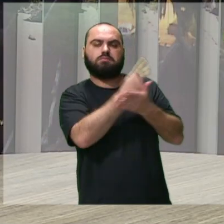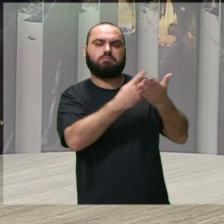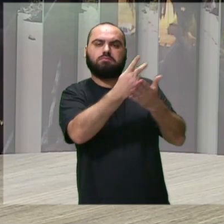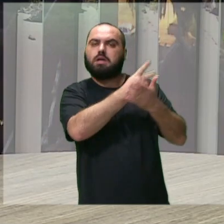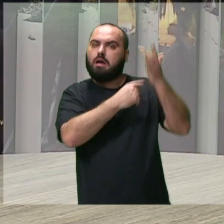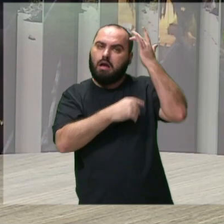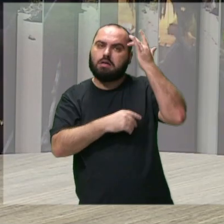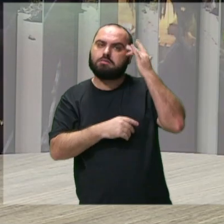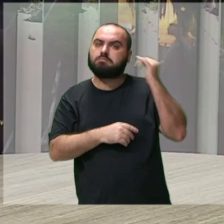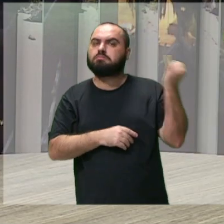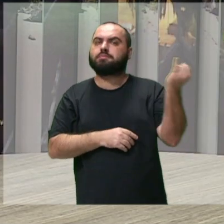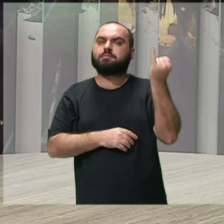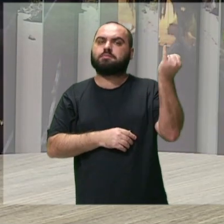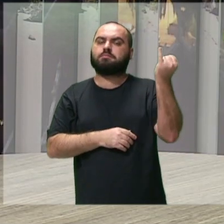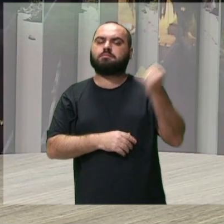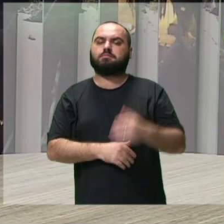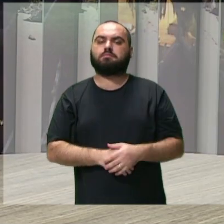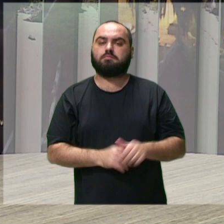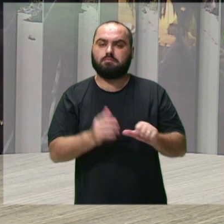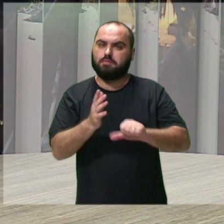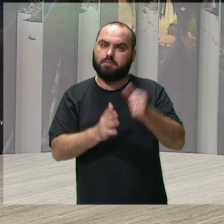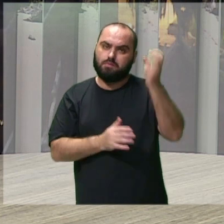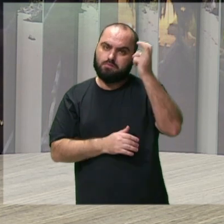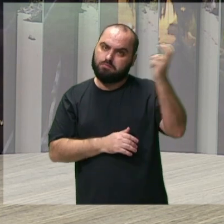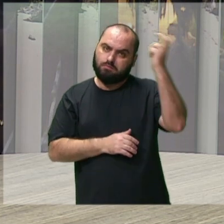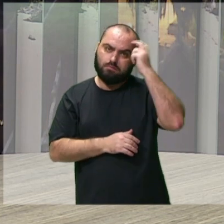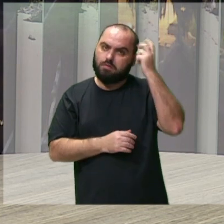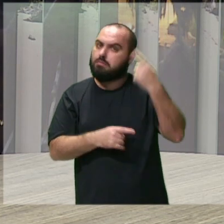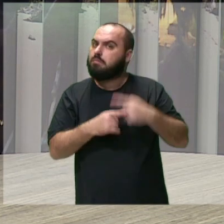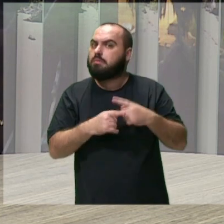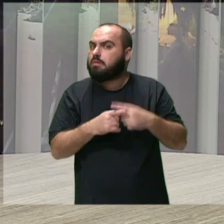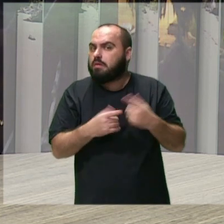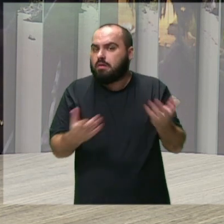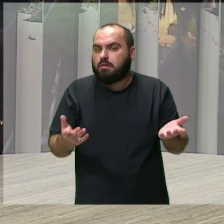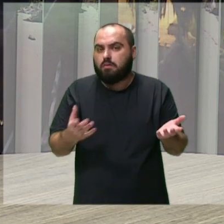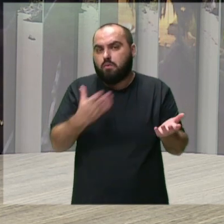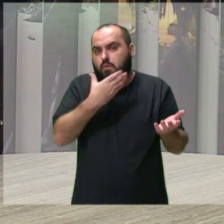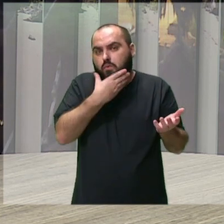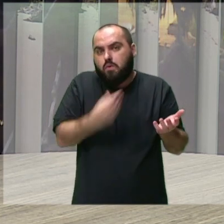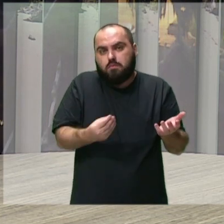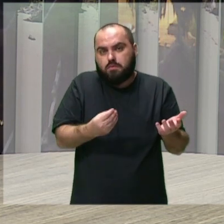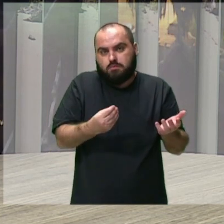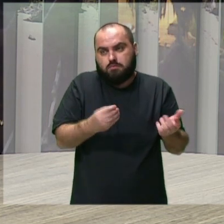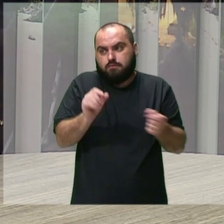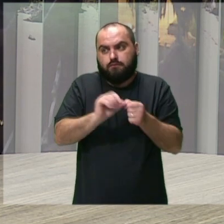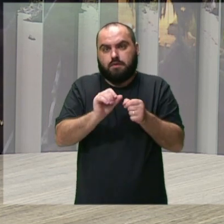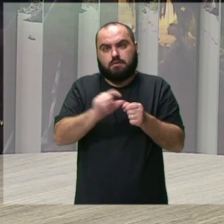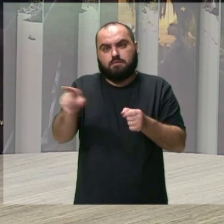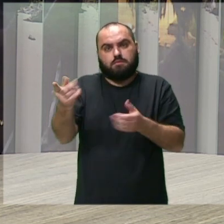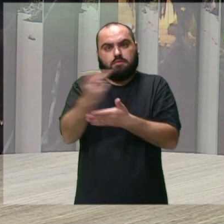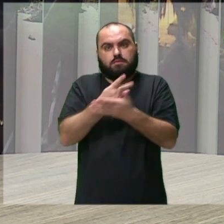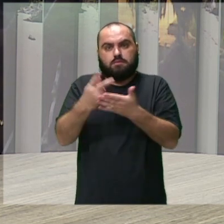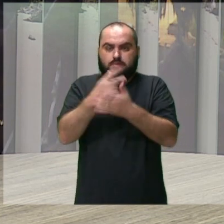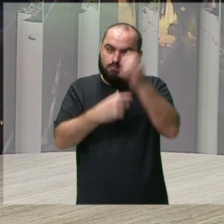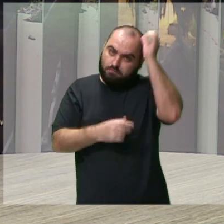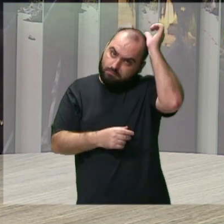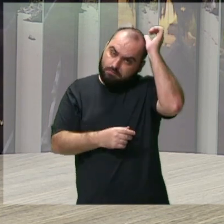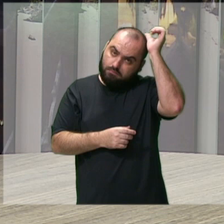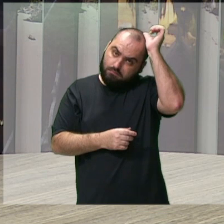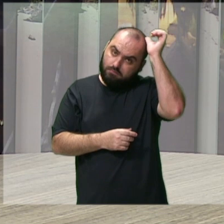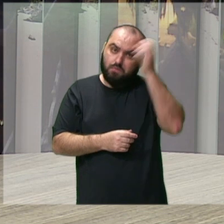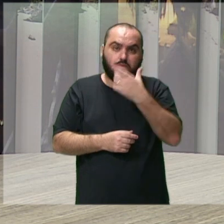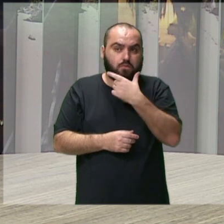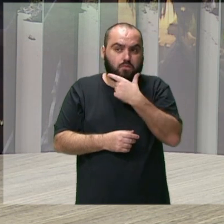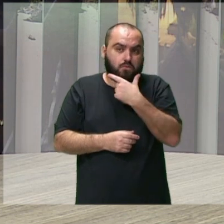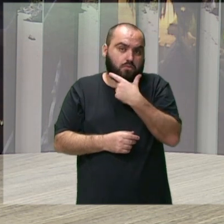representativo. Primeiro, ele é cultural, porque ele foi desenvolvido pelo homem, é uma engenharia isso aqui, na verdade, né? Essa construção dessa